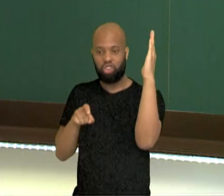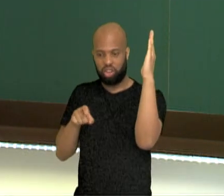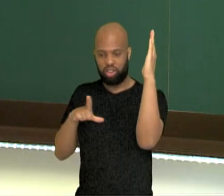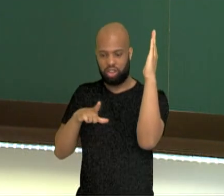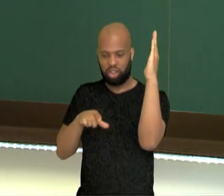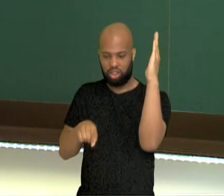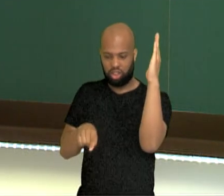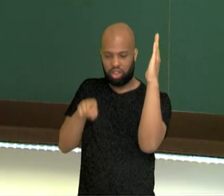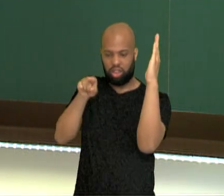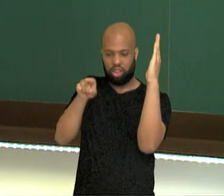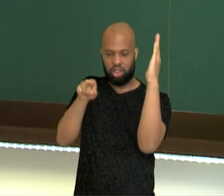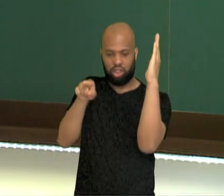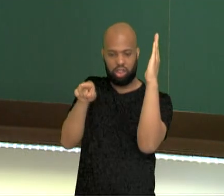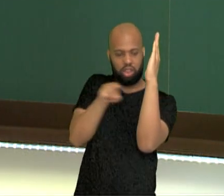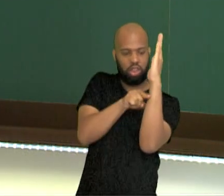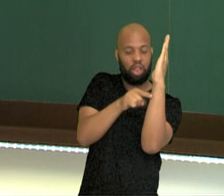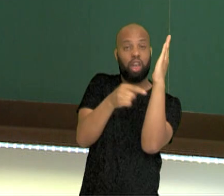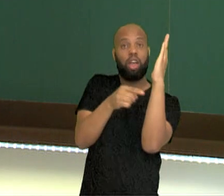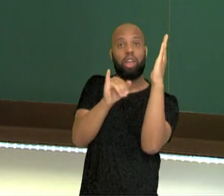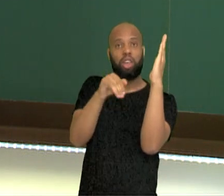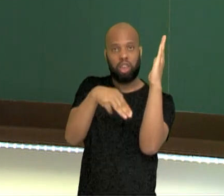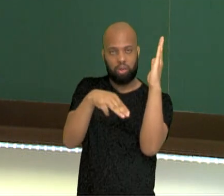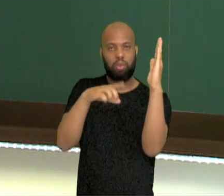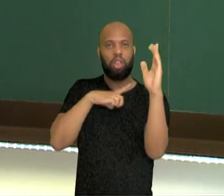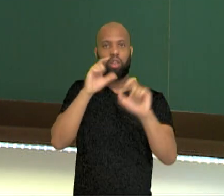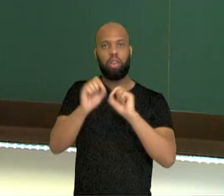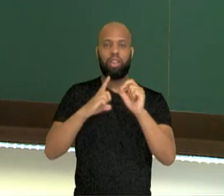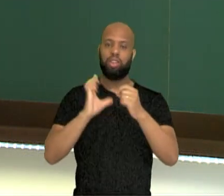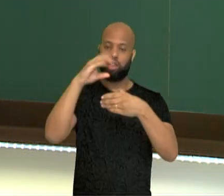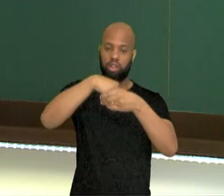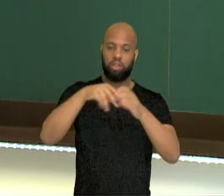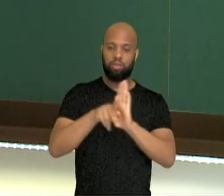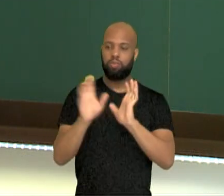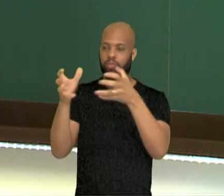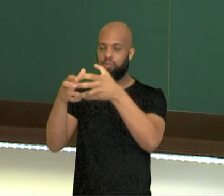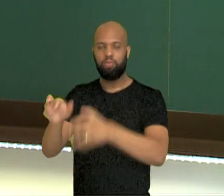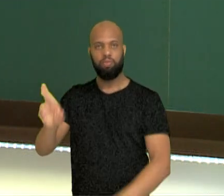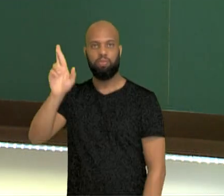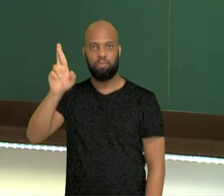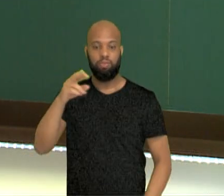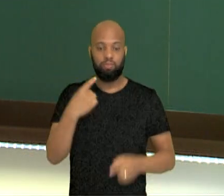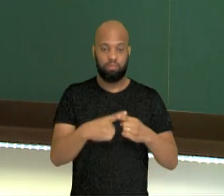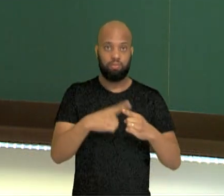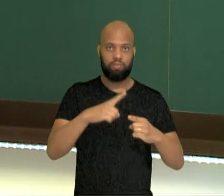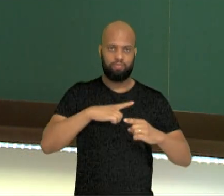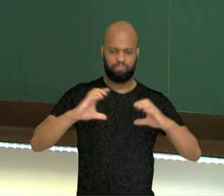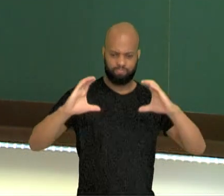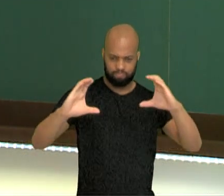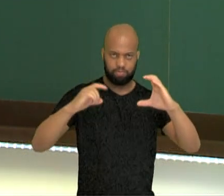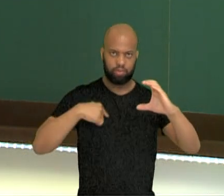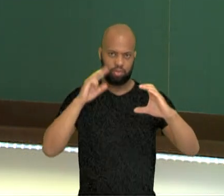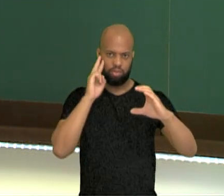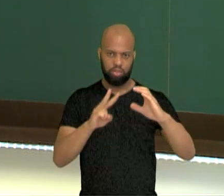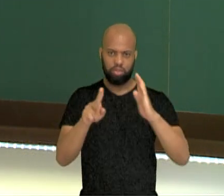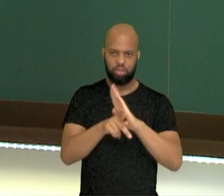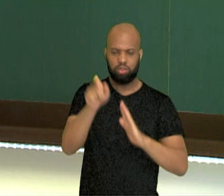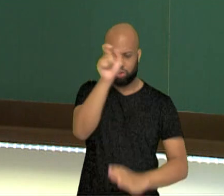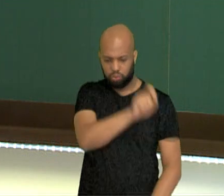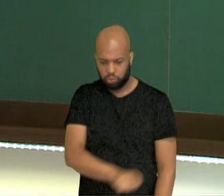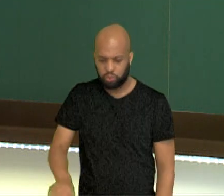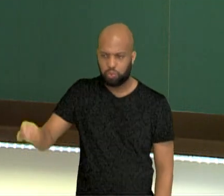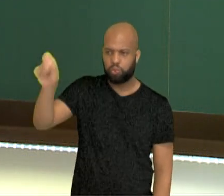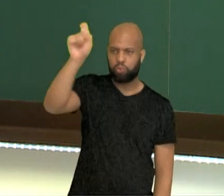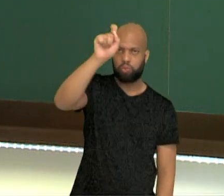dentro do conjunto dos números reais. Nesse caso, lá na função, quando eu olho na circunferência unitária,